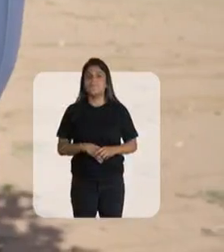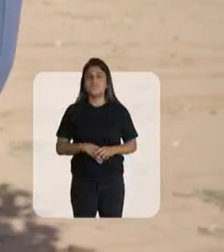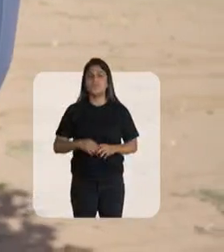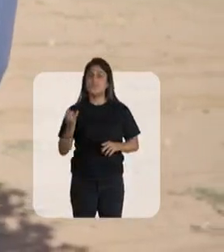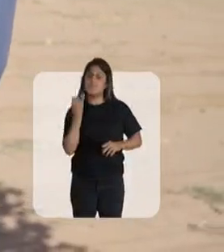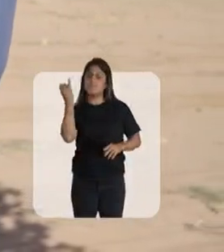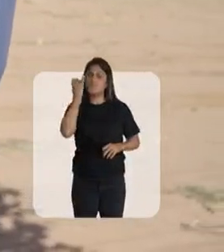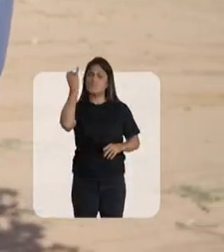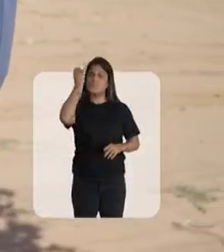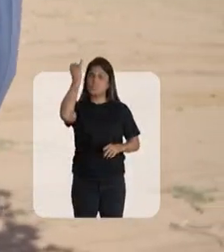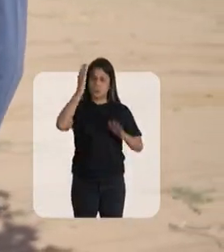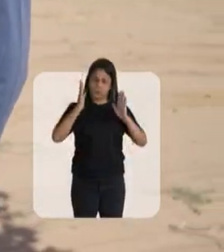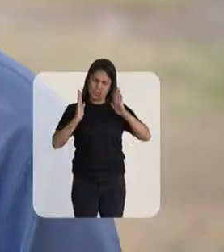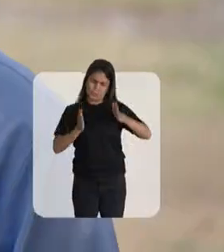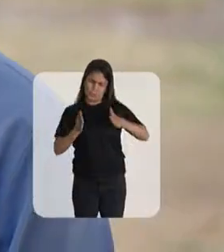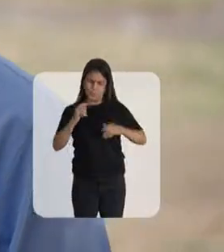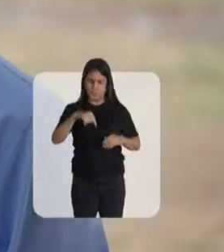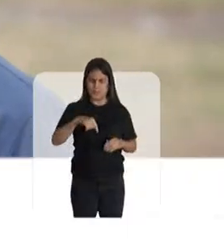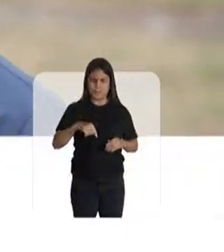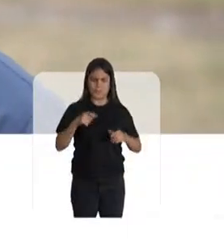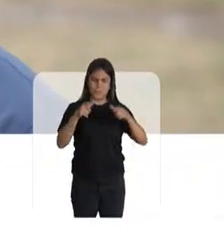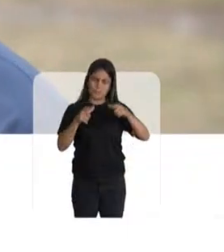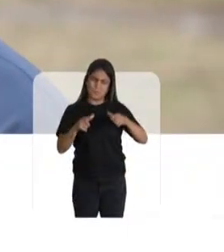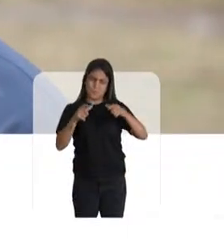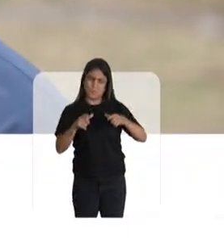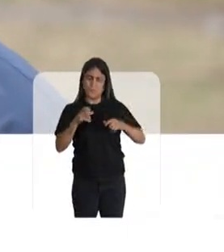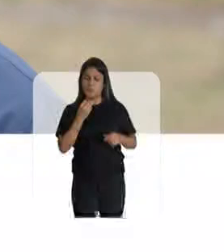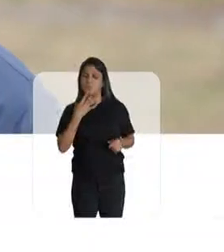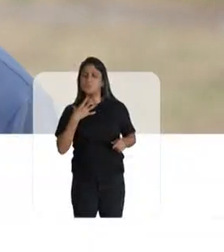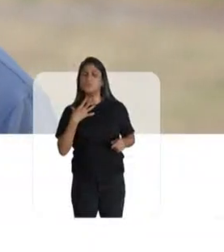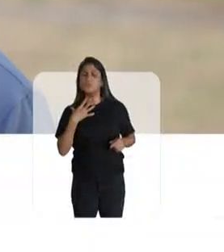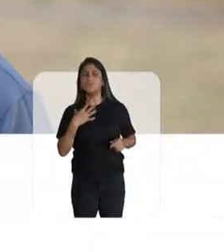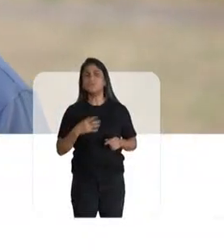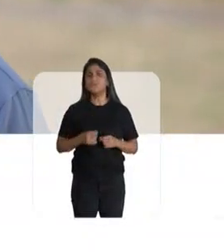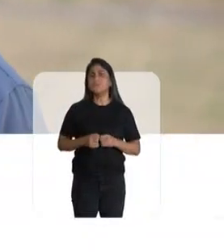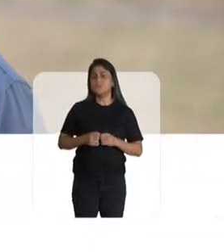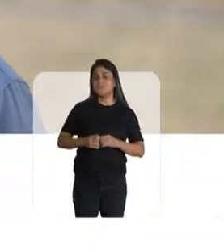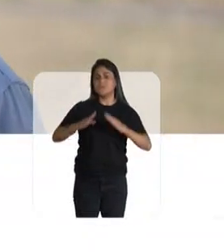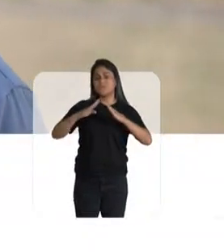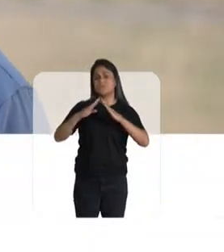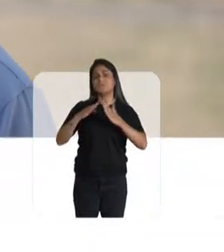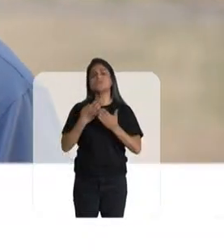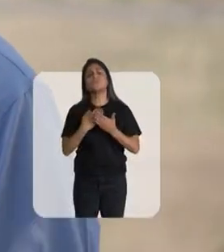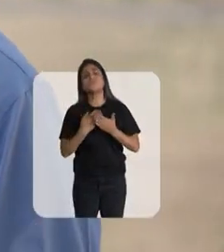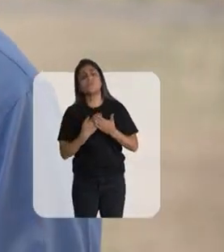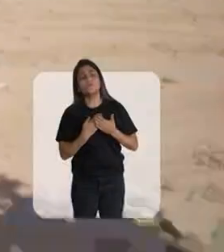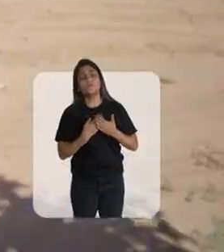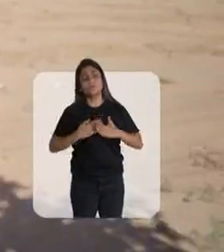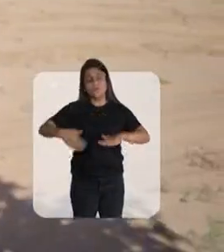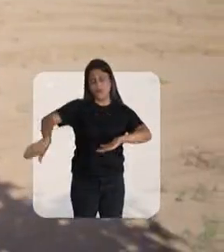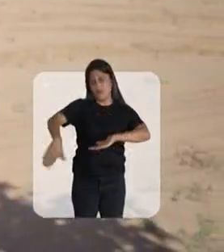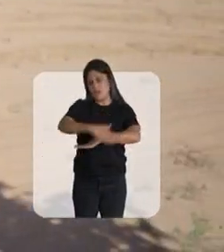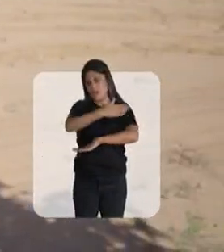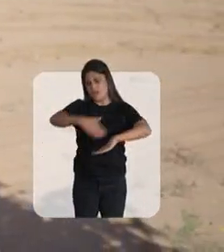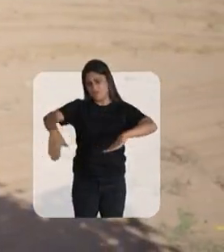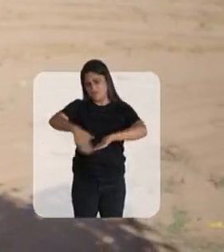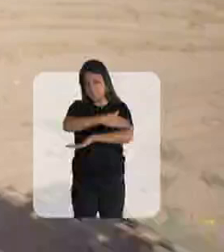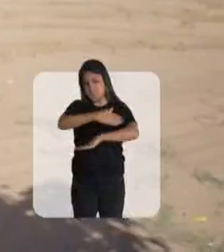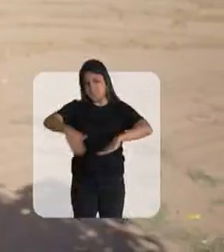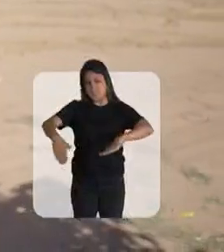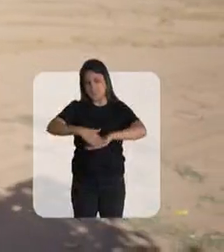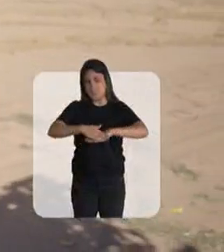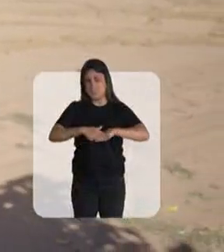região O importante o lugar muito estratégico próximo de escolas próximo de avenidas bem importante nessa localização aqui estratégico